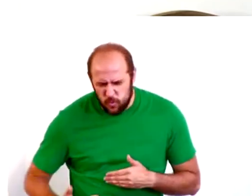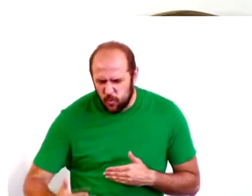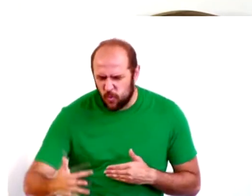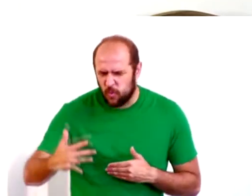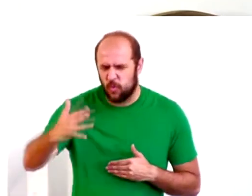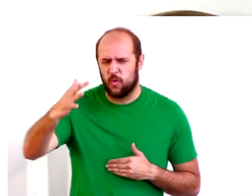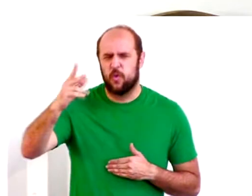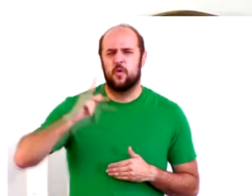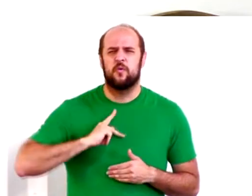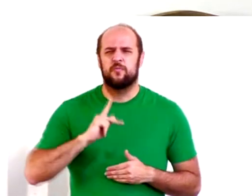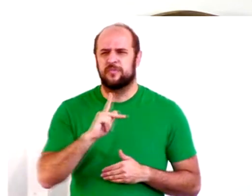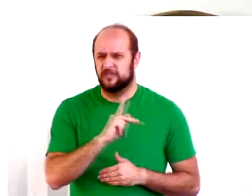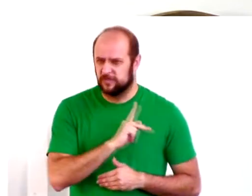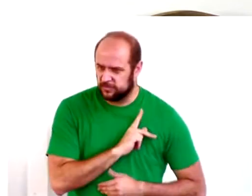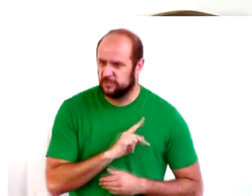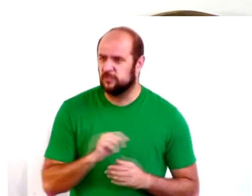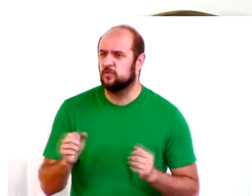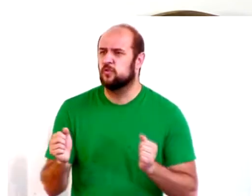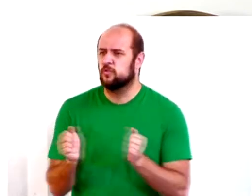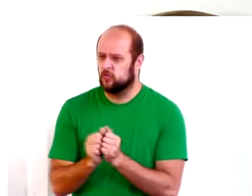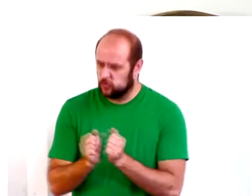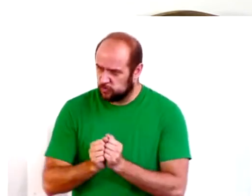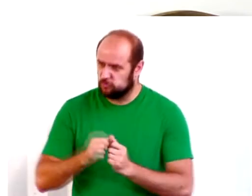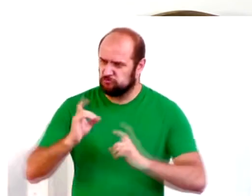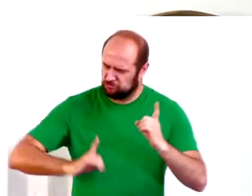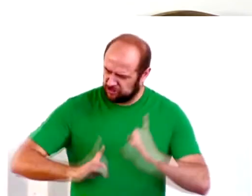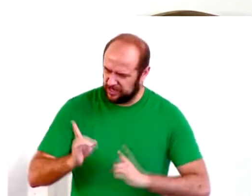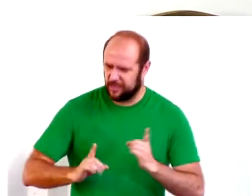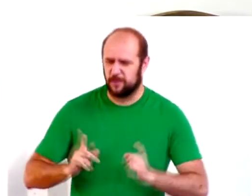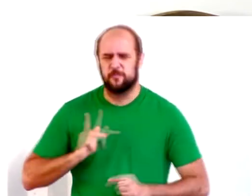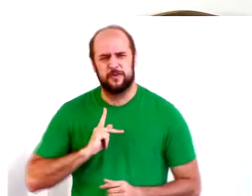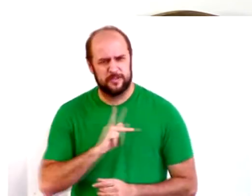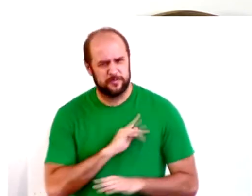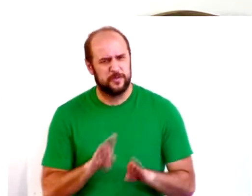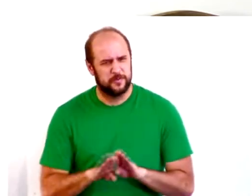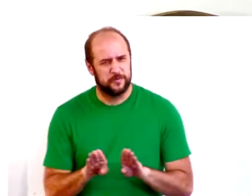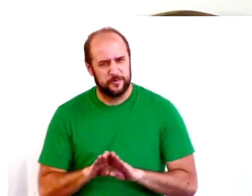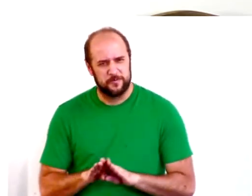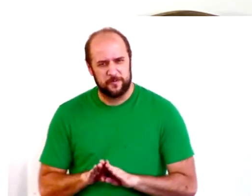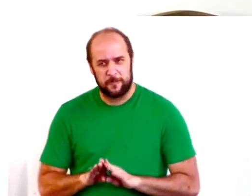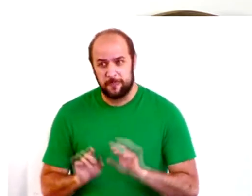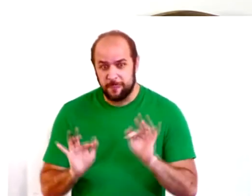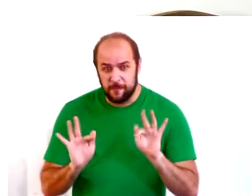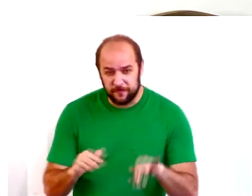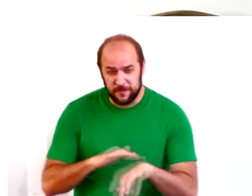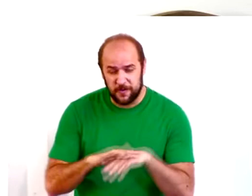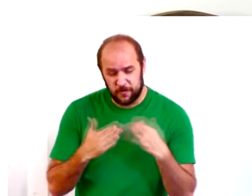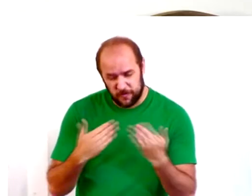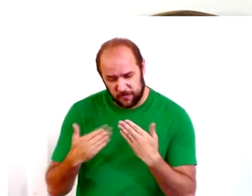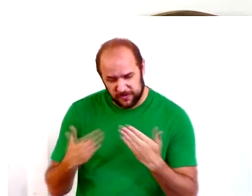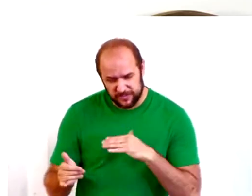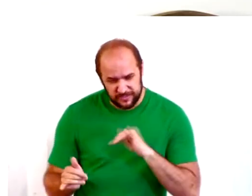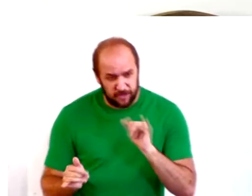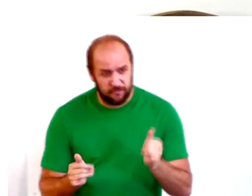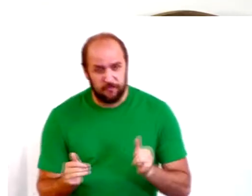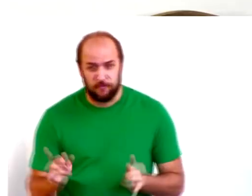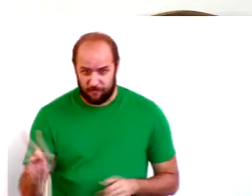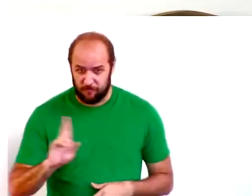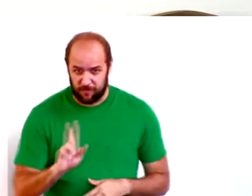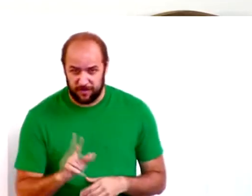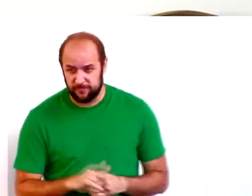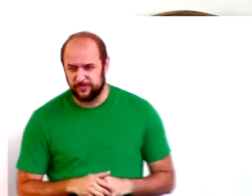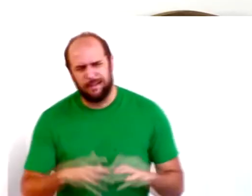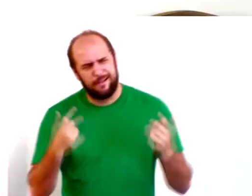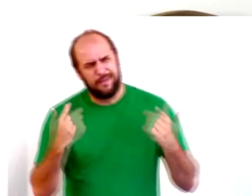mandatos de presbítero, 3 mandatos de junta diaconal, e ele disse no final, olha, eu até moro perto de uma outra